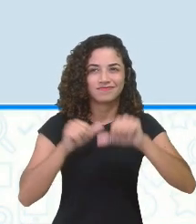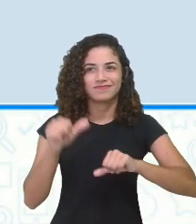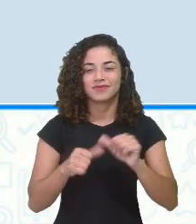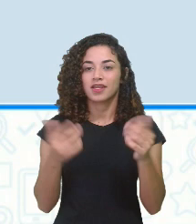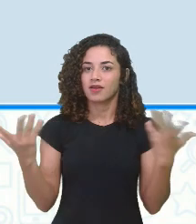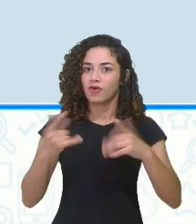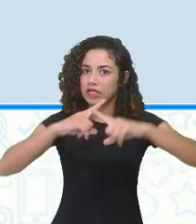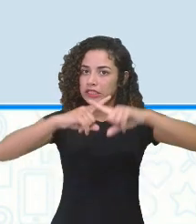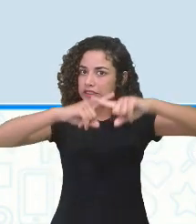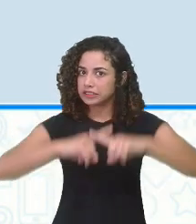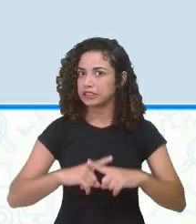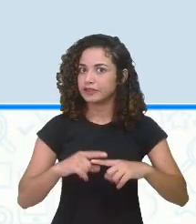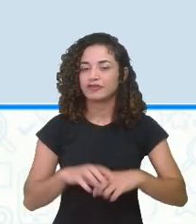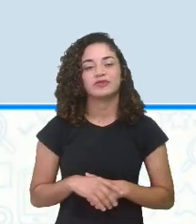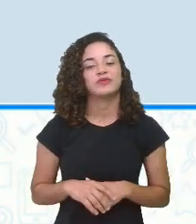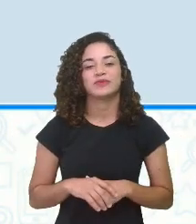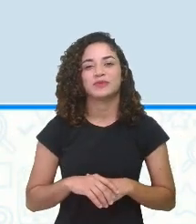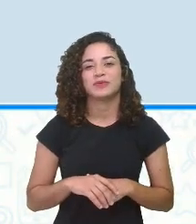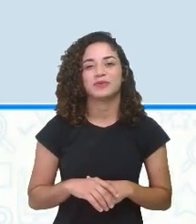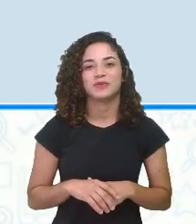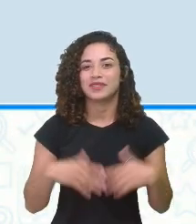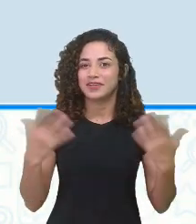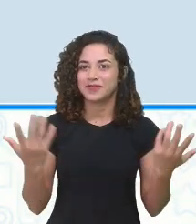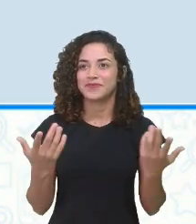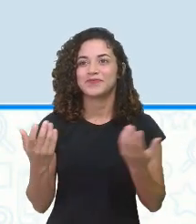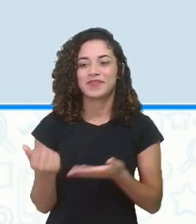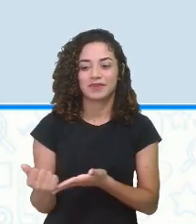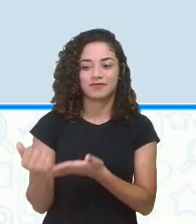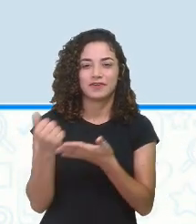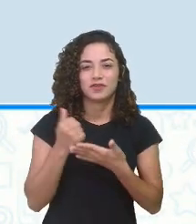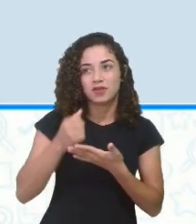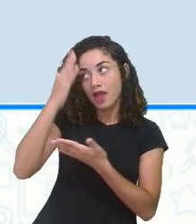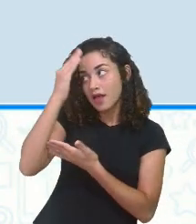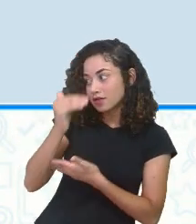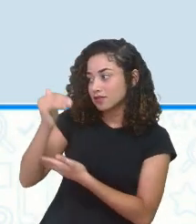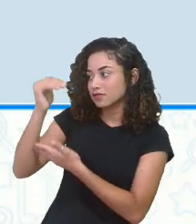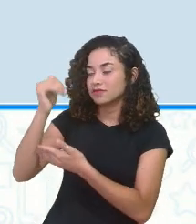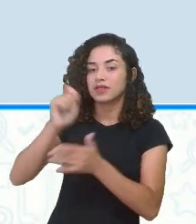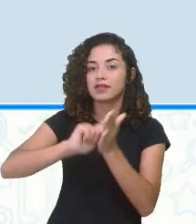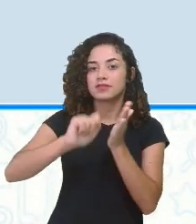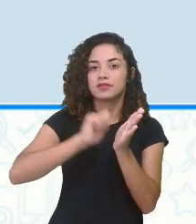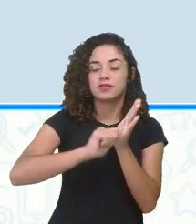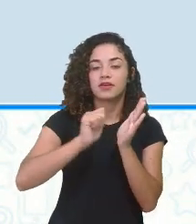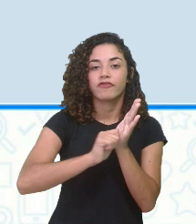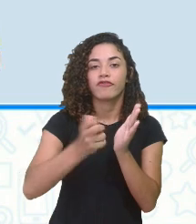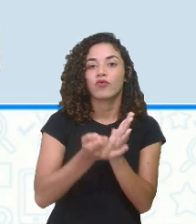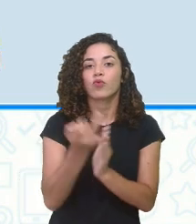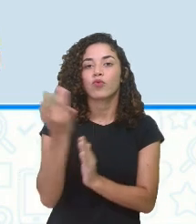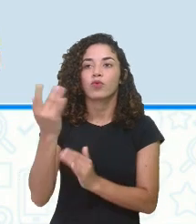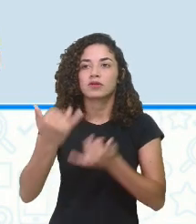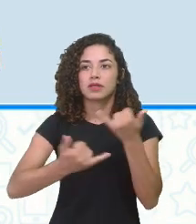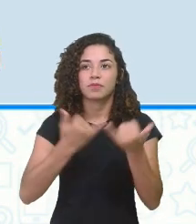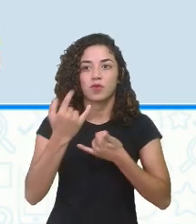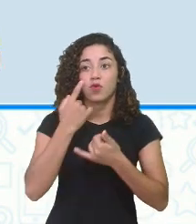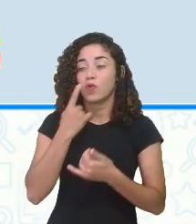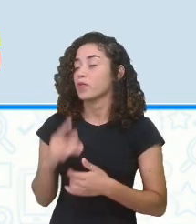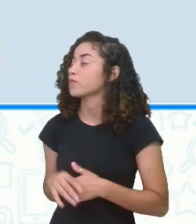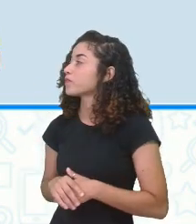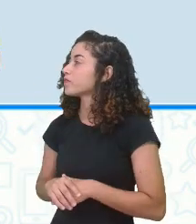o desafio. Com a ajuda de um adulto, escreva a quantidade de brinquedos. Aí eu